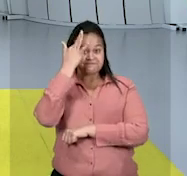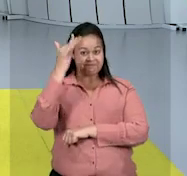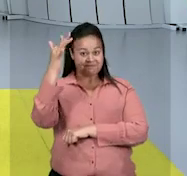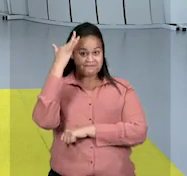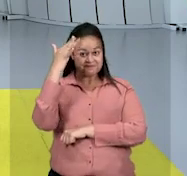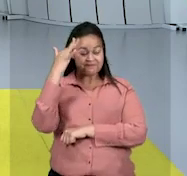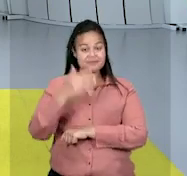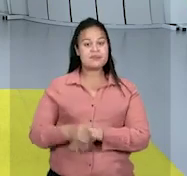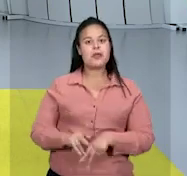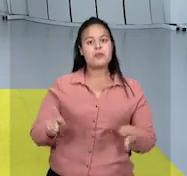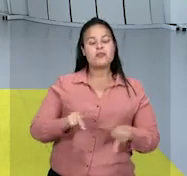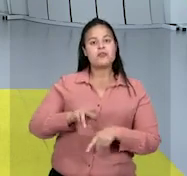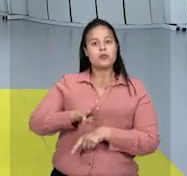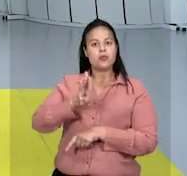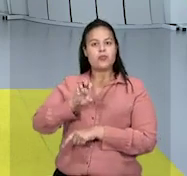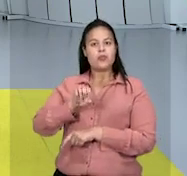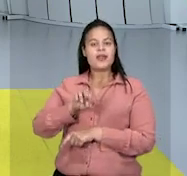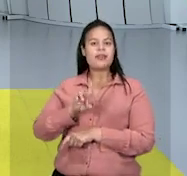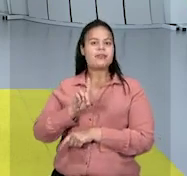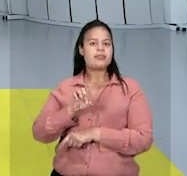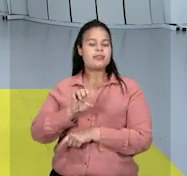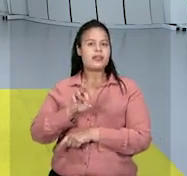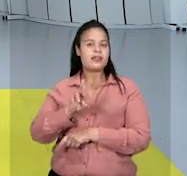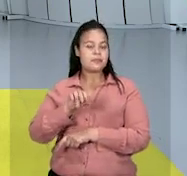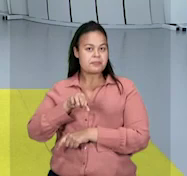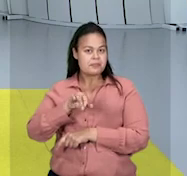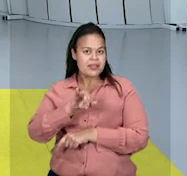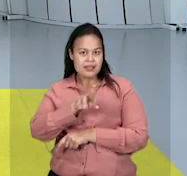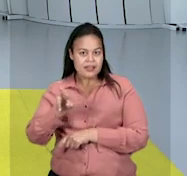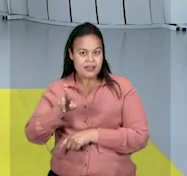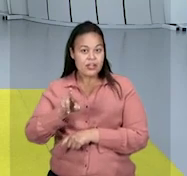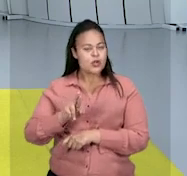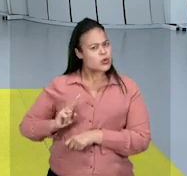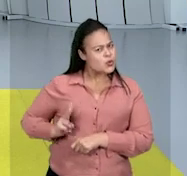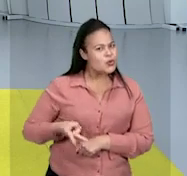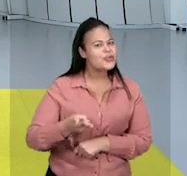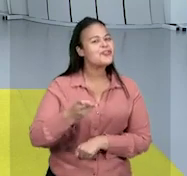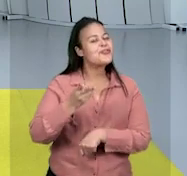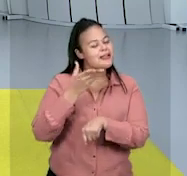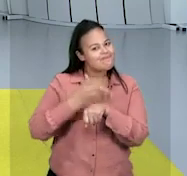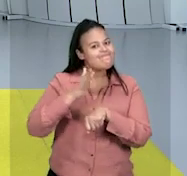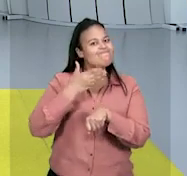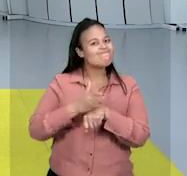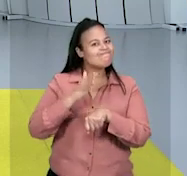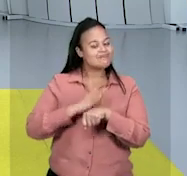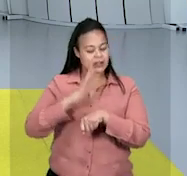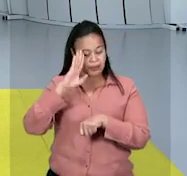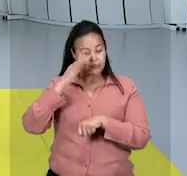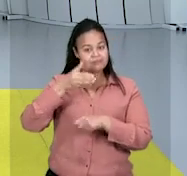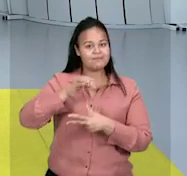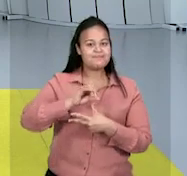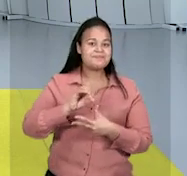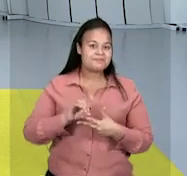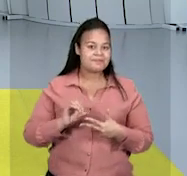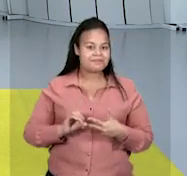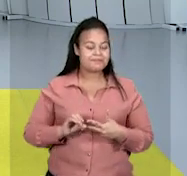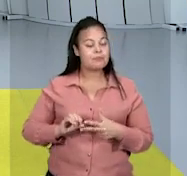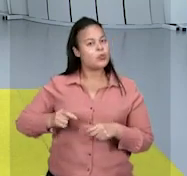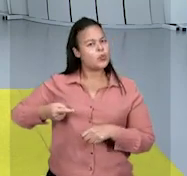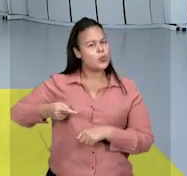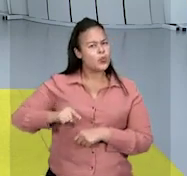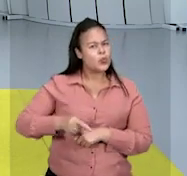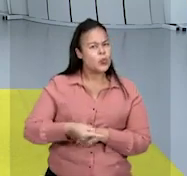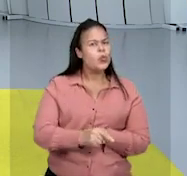sou o professor Wendermir e juntos nós vamos continuar a nossa preparação para o Enem,